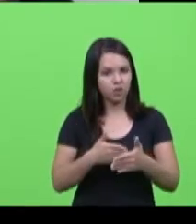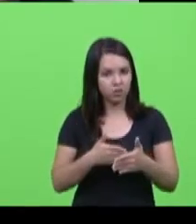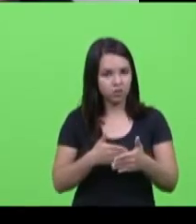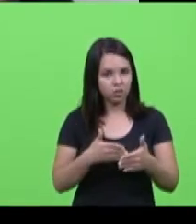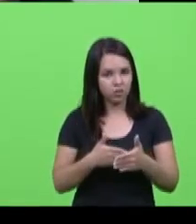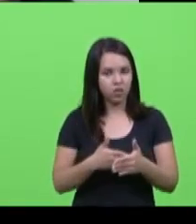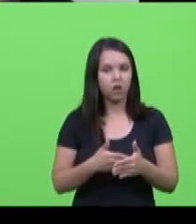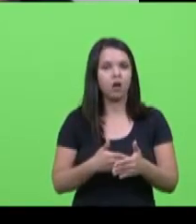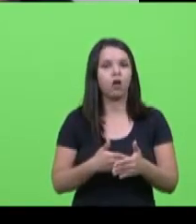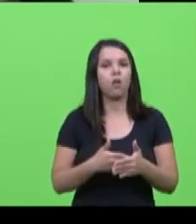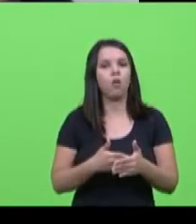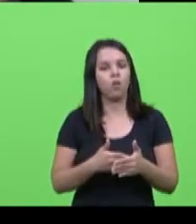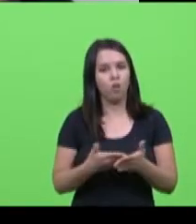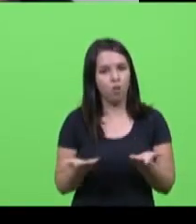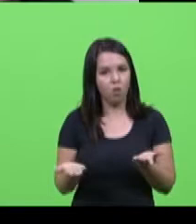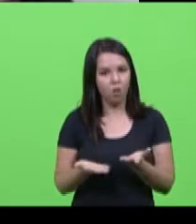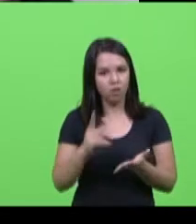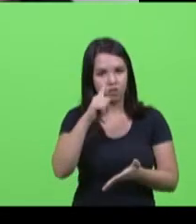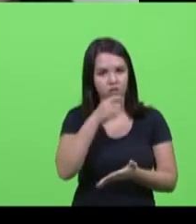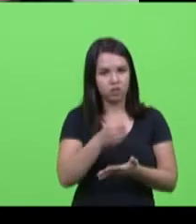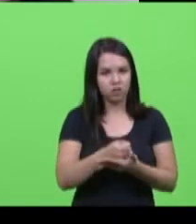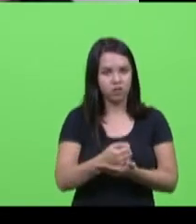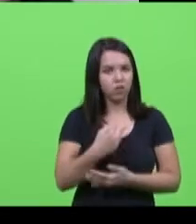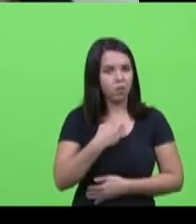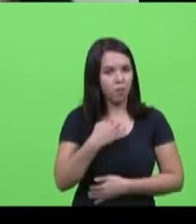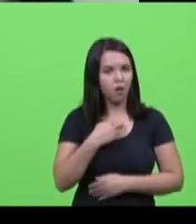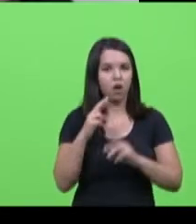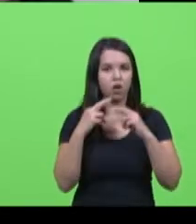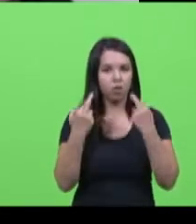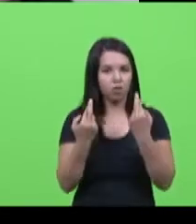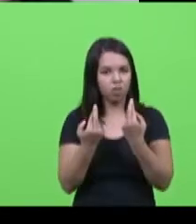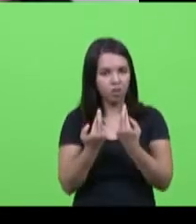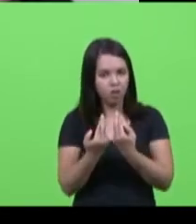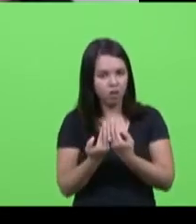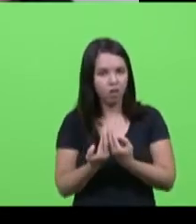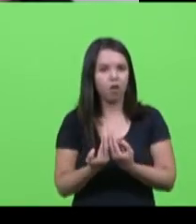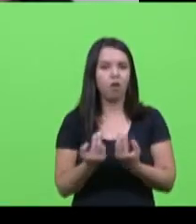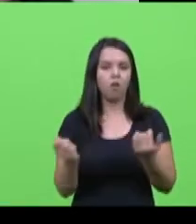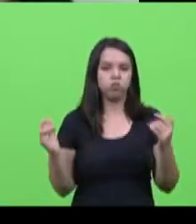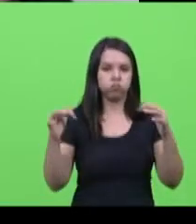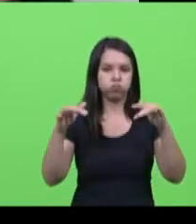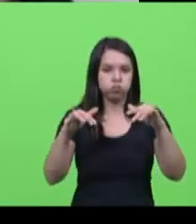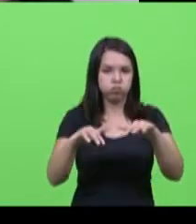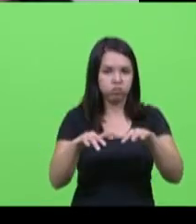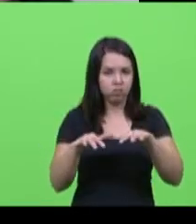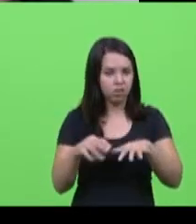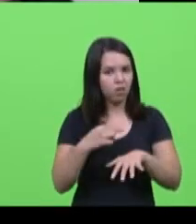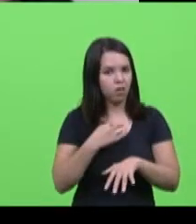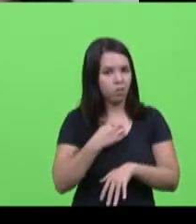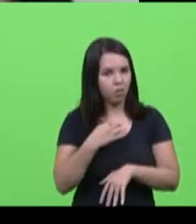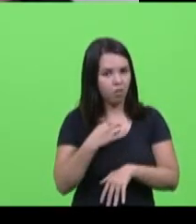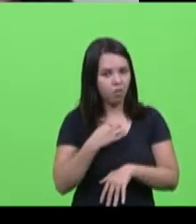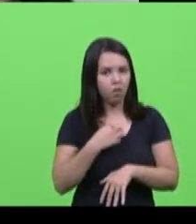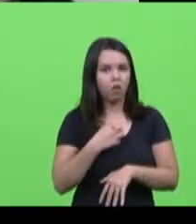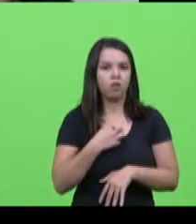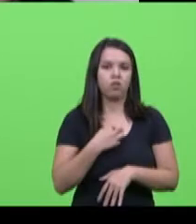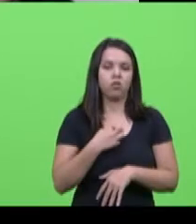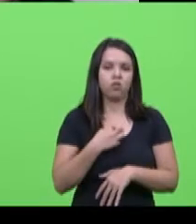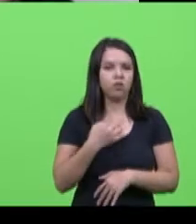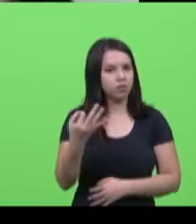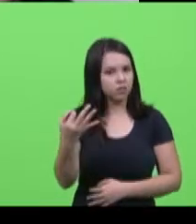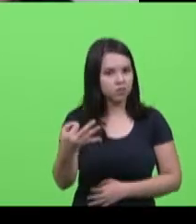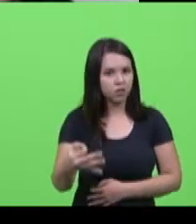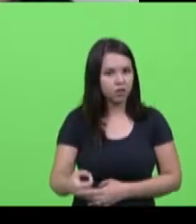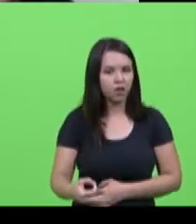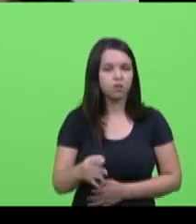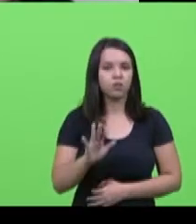imposta, de não termos cultos e missas. Naturalmente que essa medida não é assertiva nesse momento, mas eu